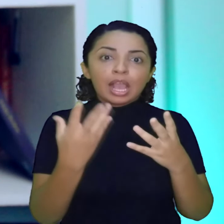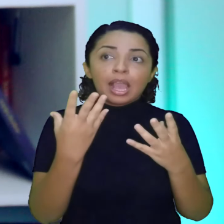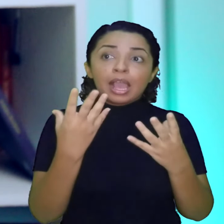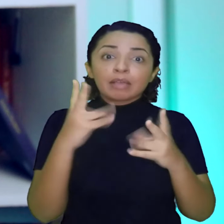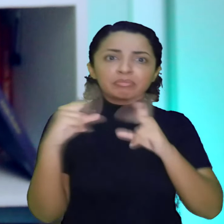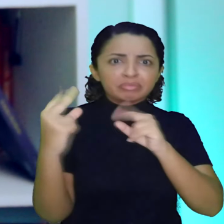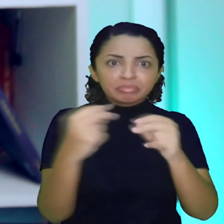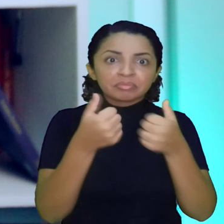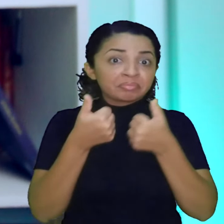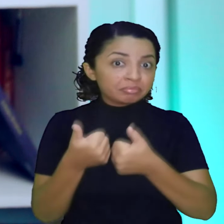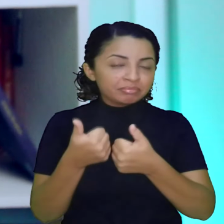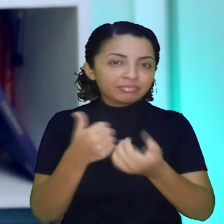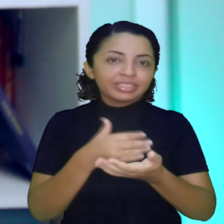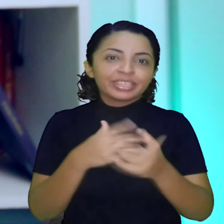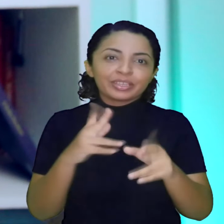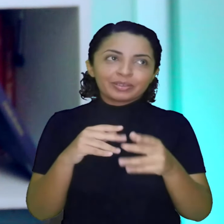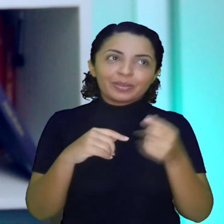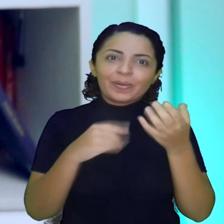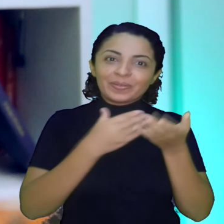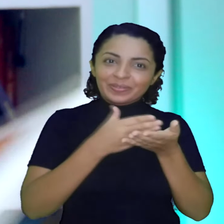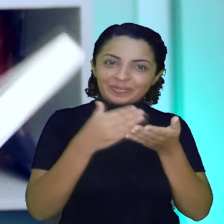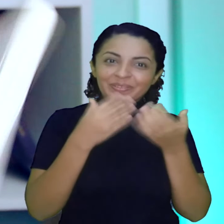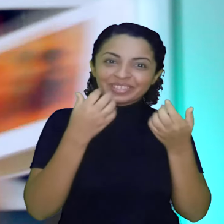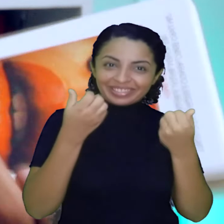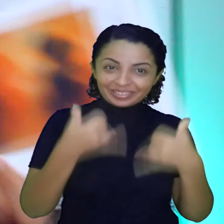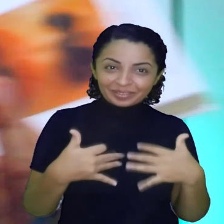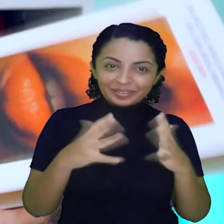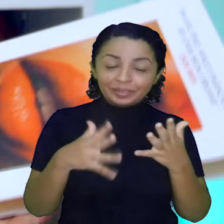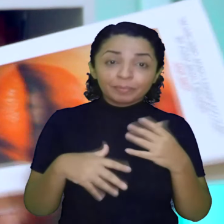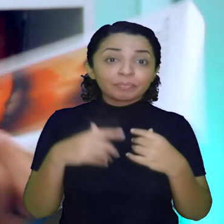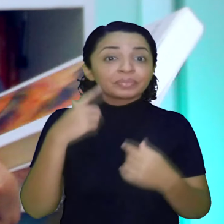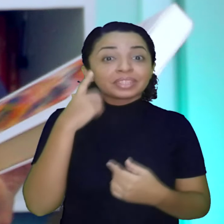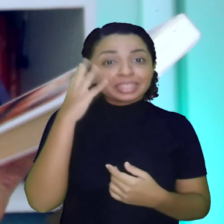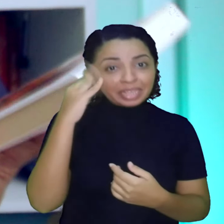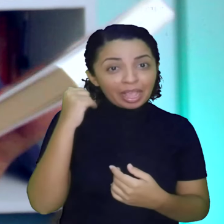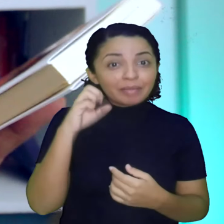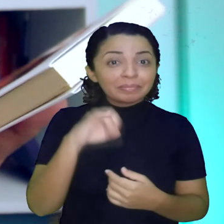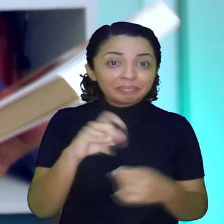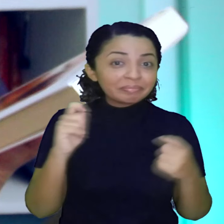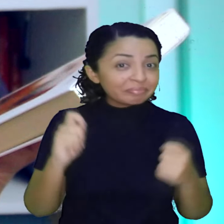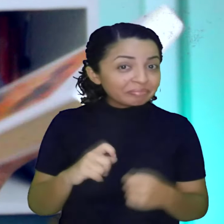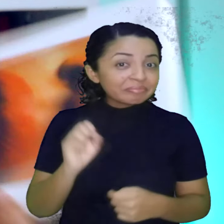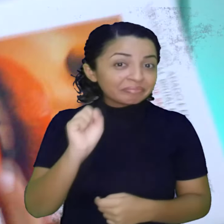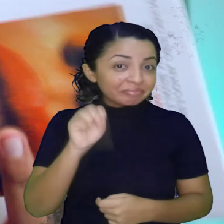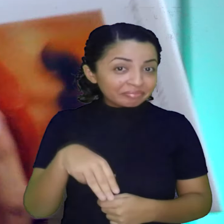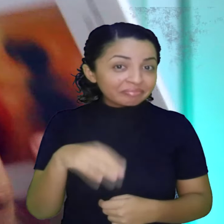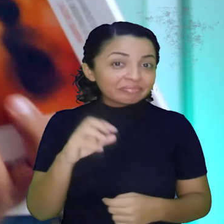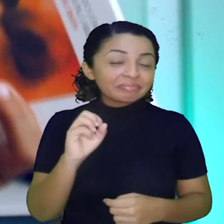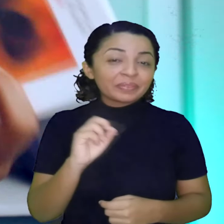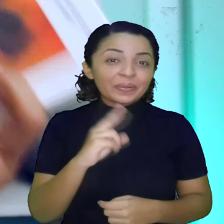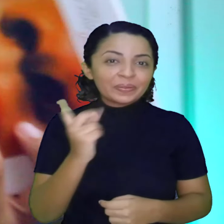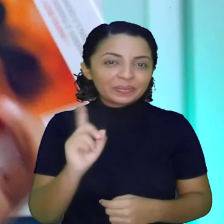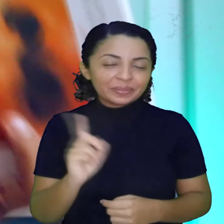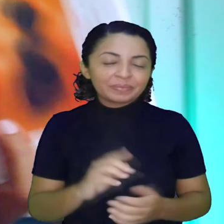como eu falei no início do vídeo, e a gente vai entender se merece mesmo todos esses elogios, esse livro de